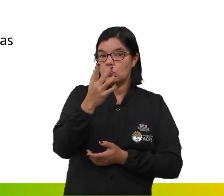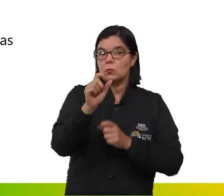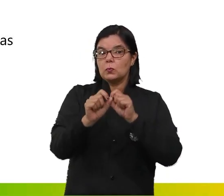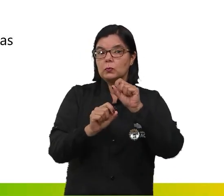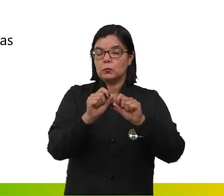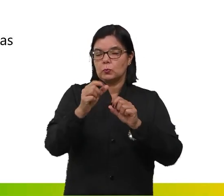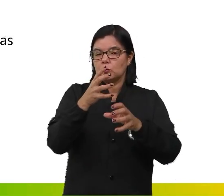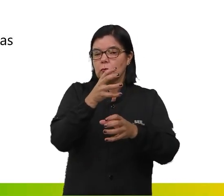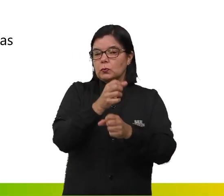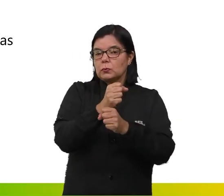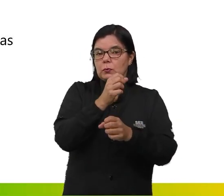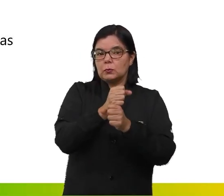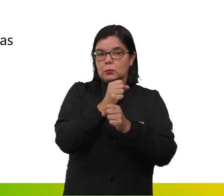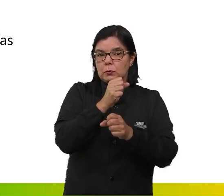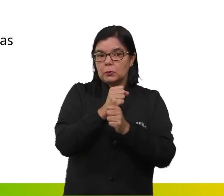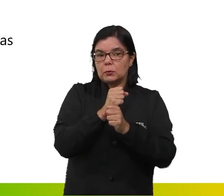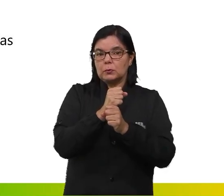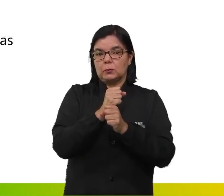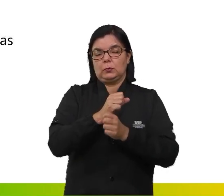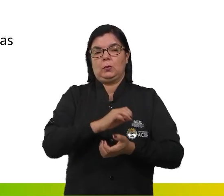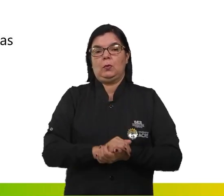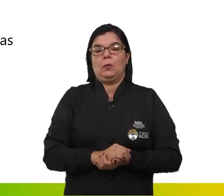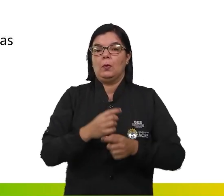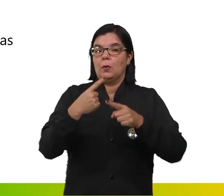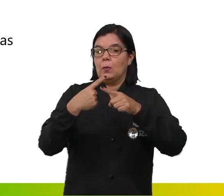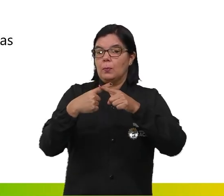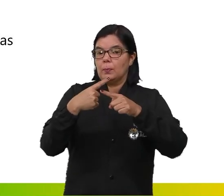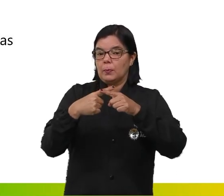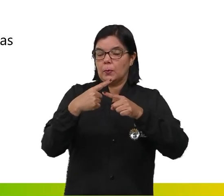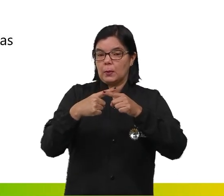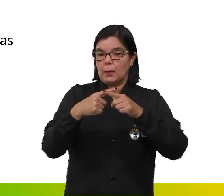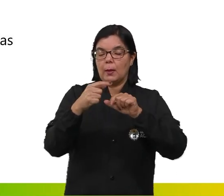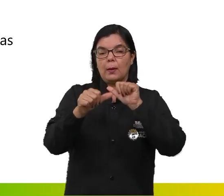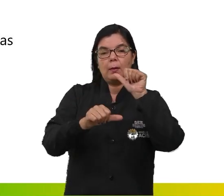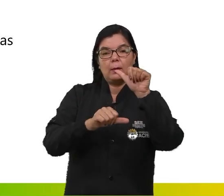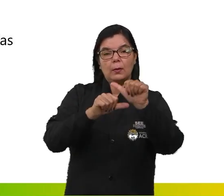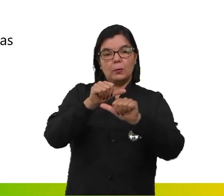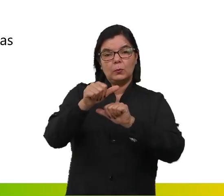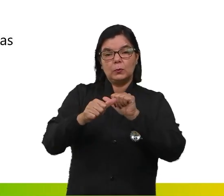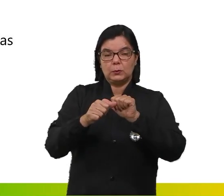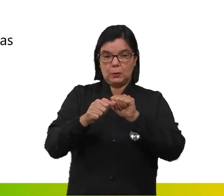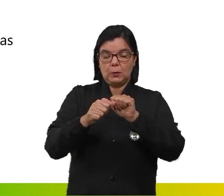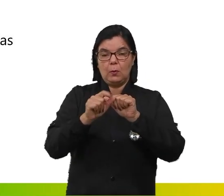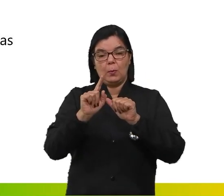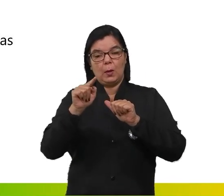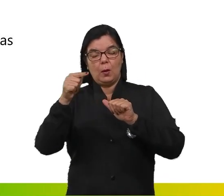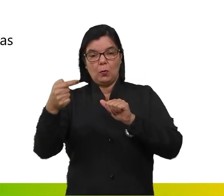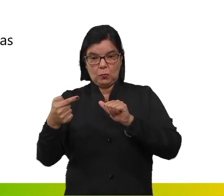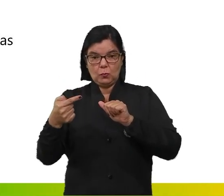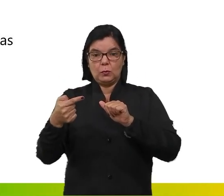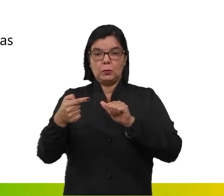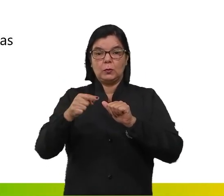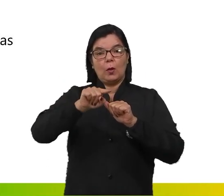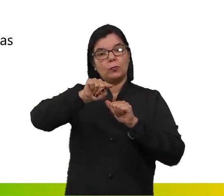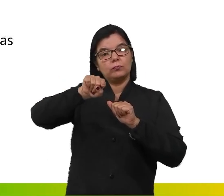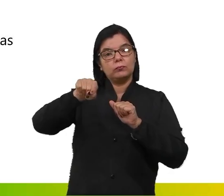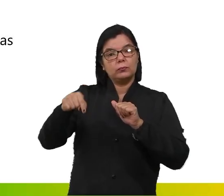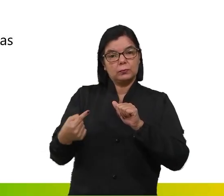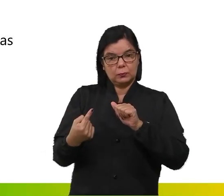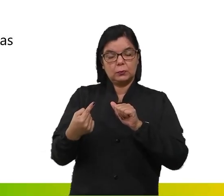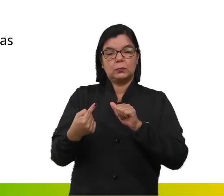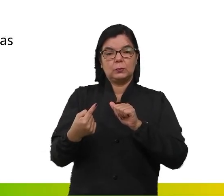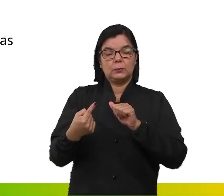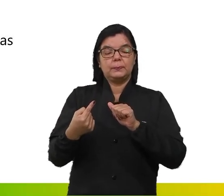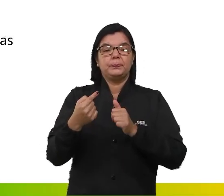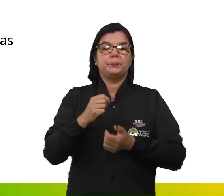os cálculos, porque para transformar de uma unidade para outra, por exemplo, basta que a gente